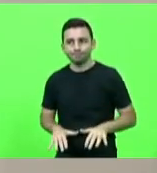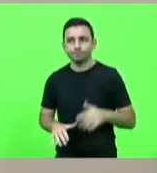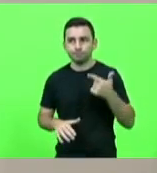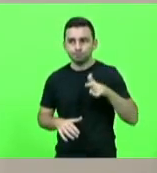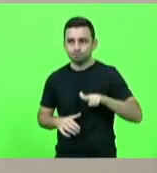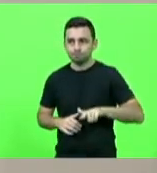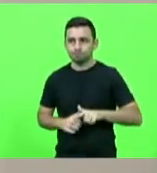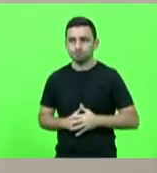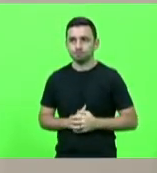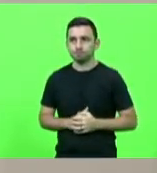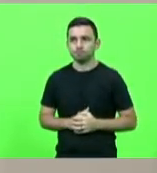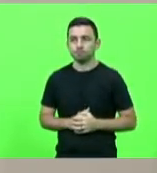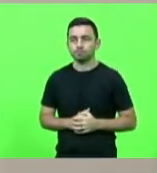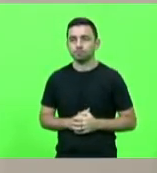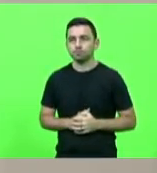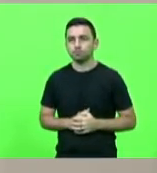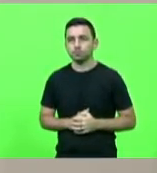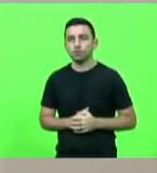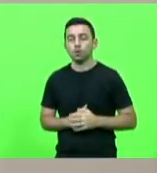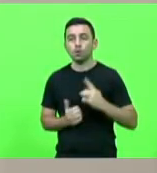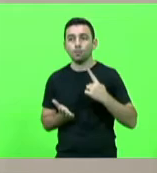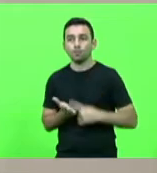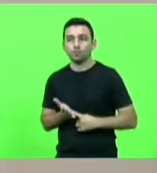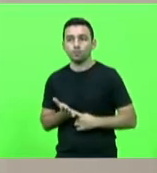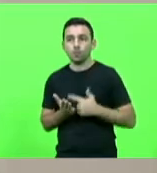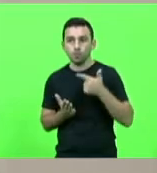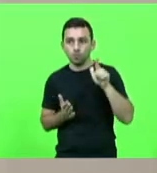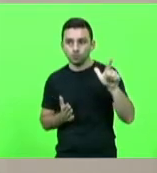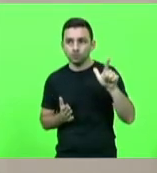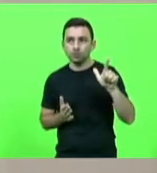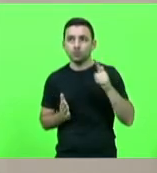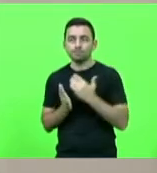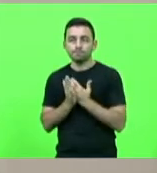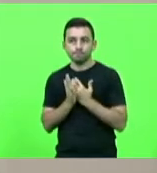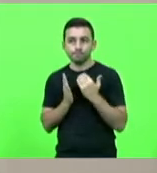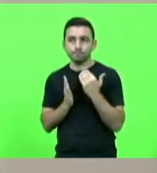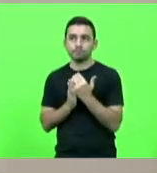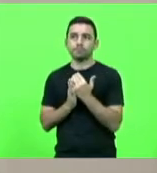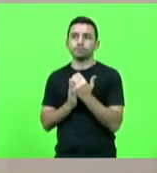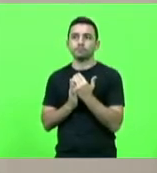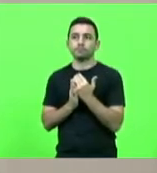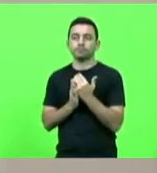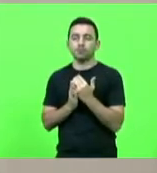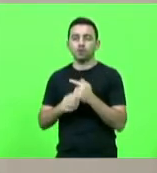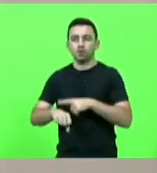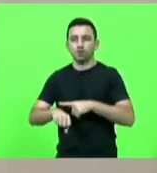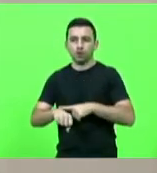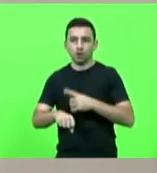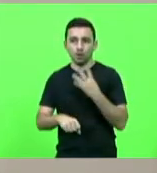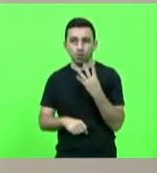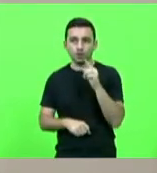sessão e convoco outra sessão ordinária para as